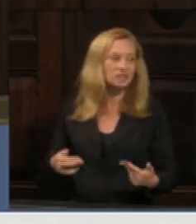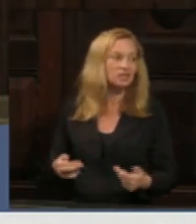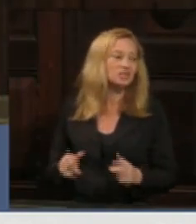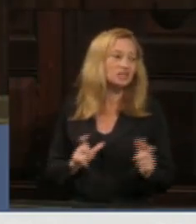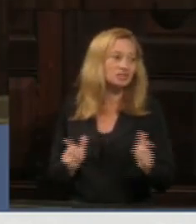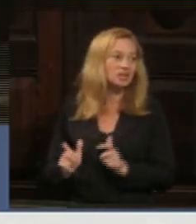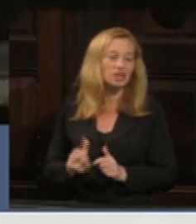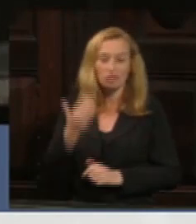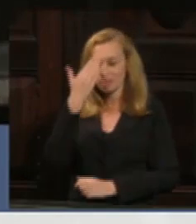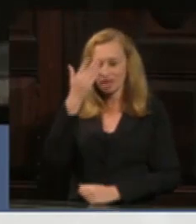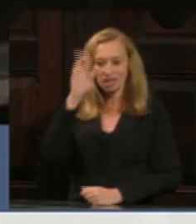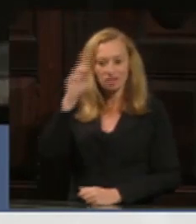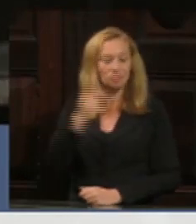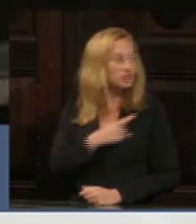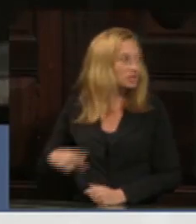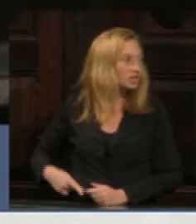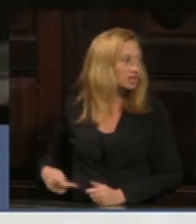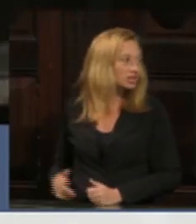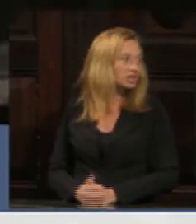presidente.